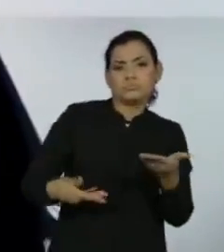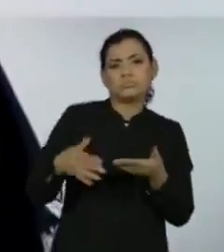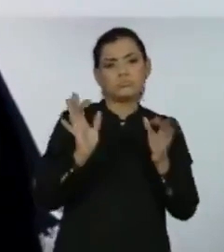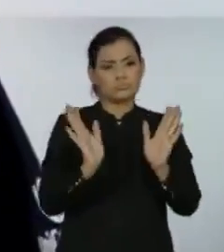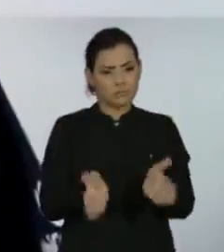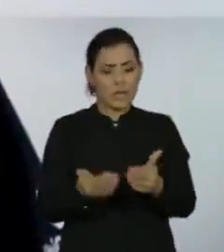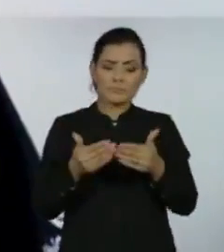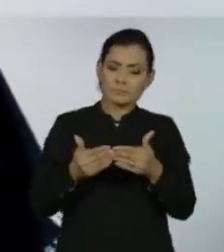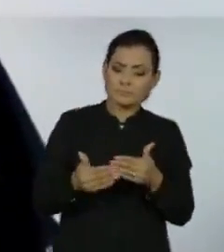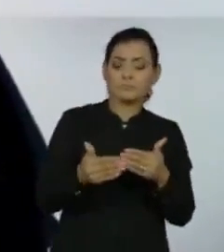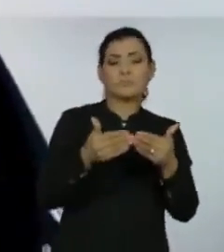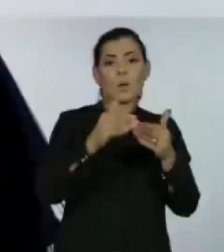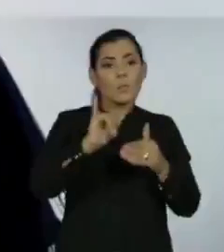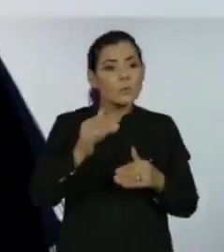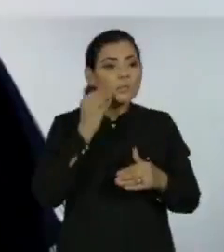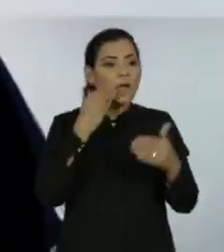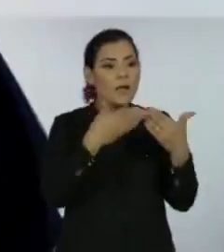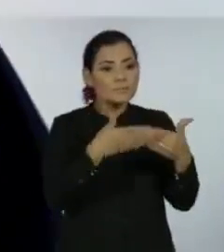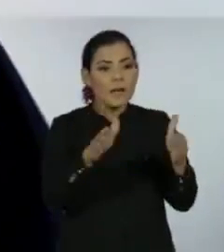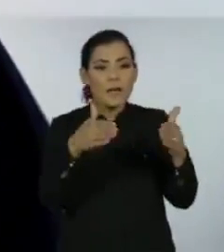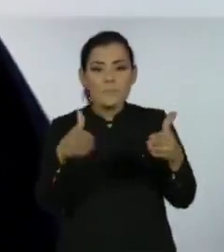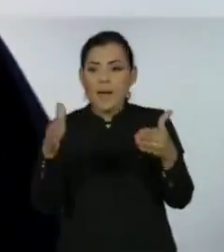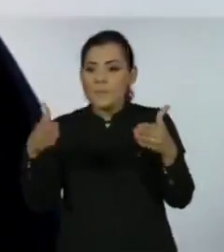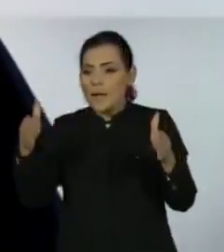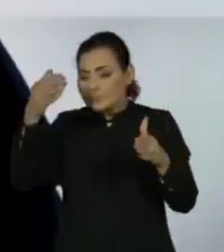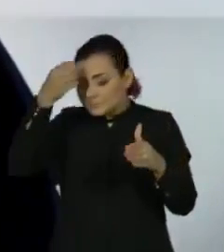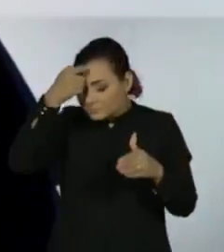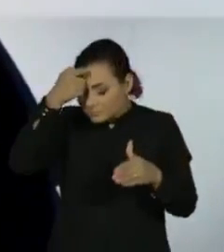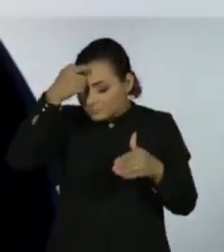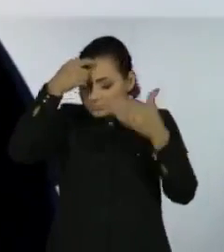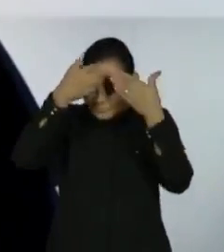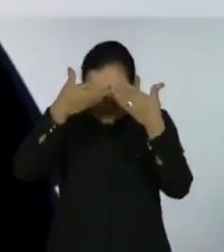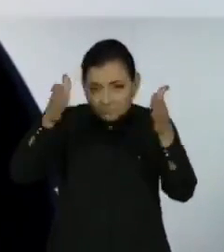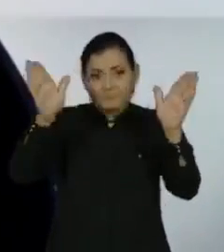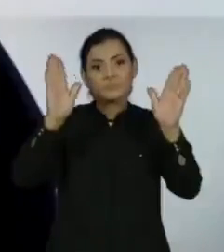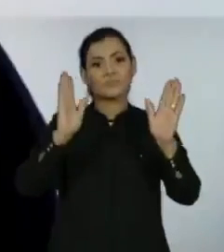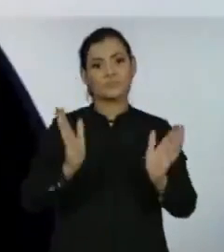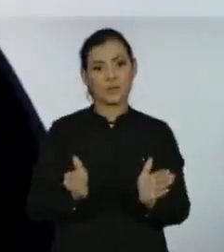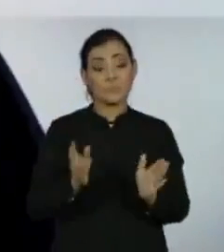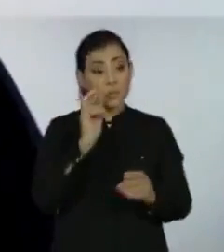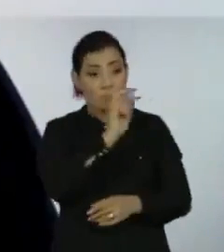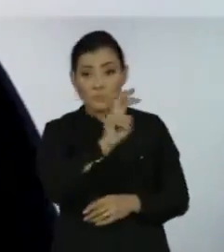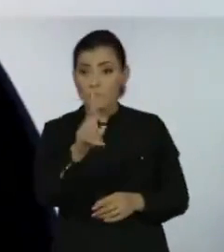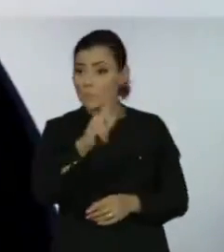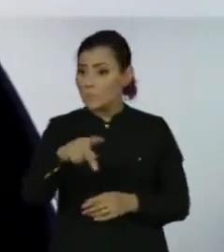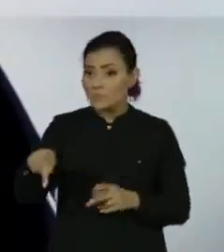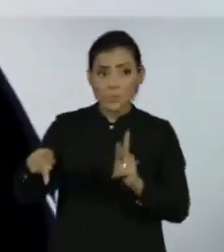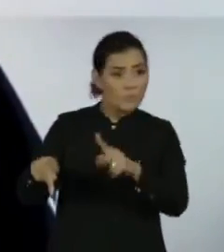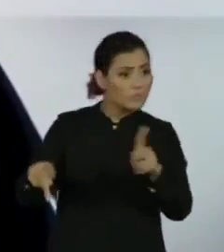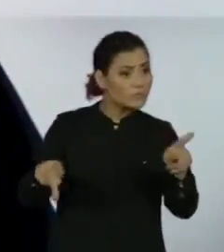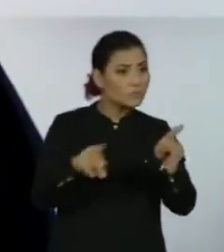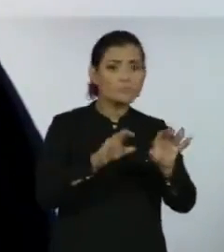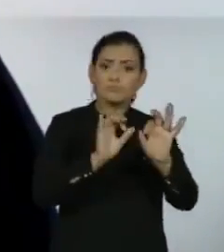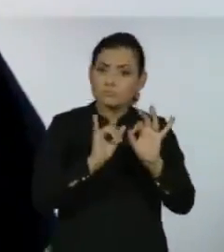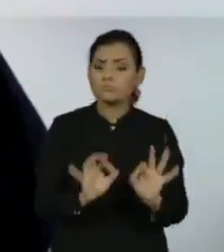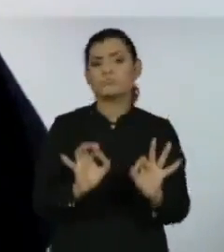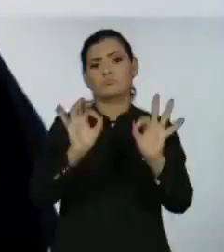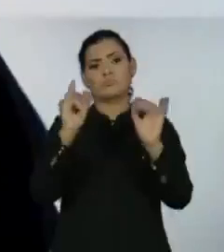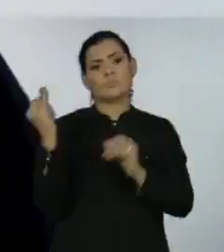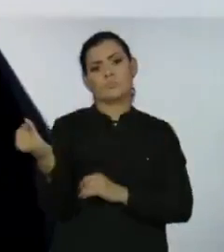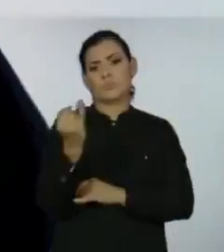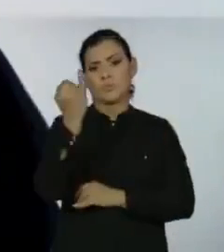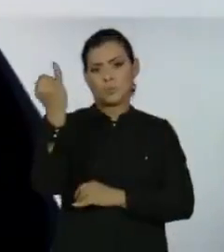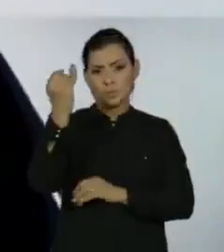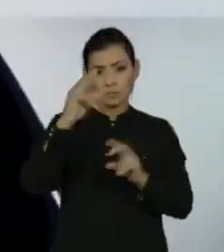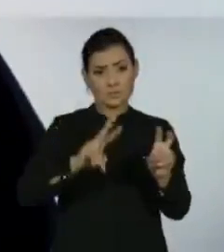e começou a abrir as portas para o entendimento dessa realidade, a gente viu que muitos professores declaram verdadeiramente, né, a